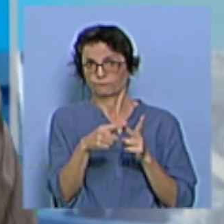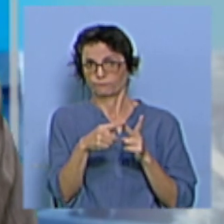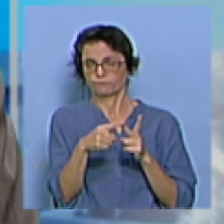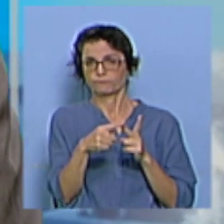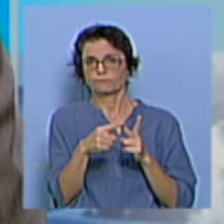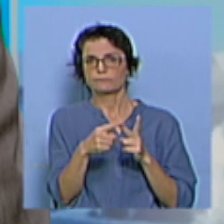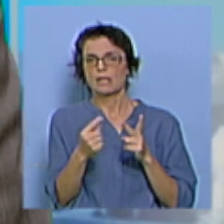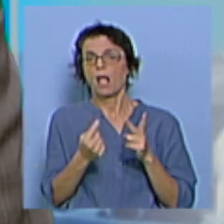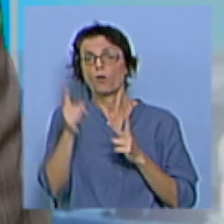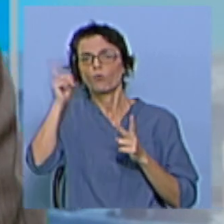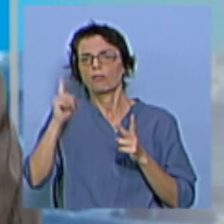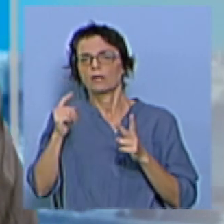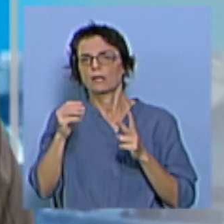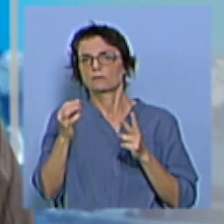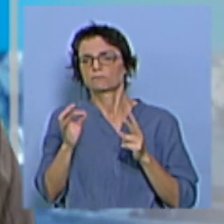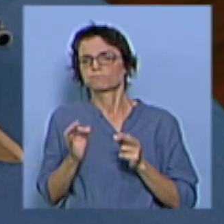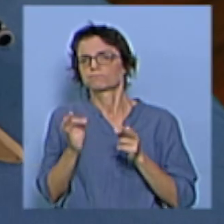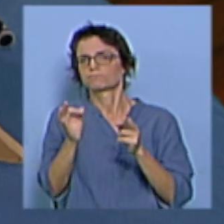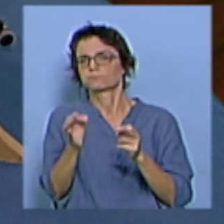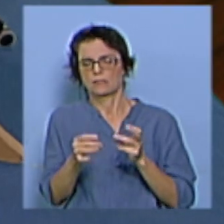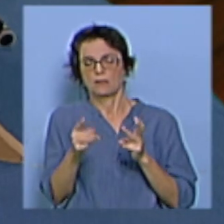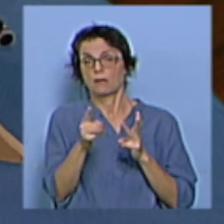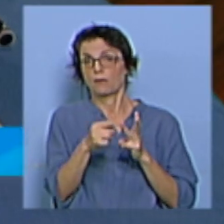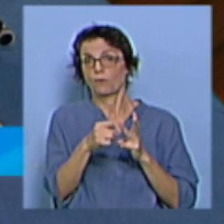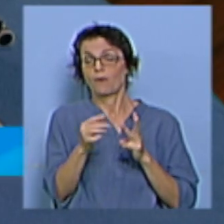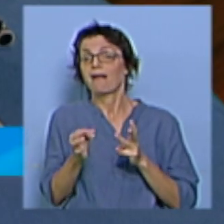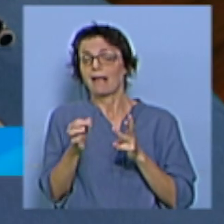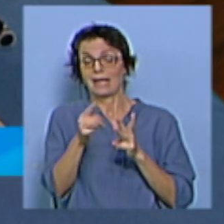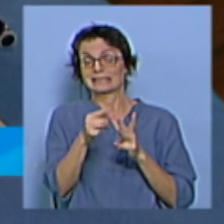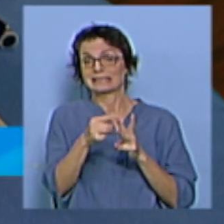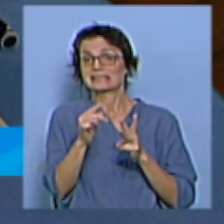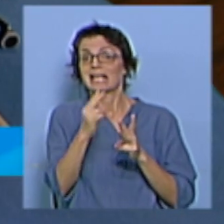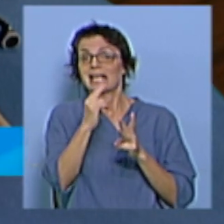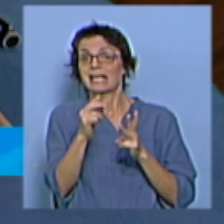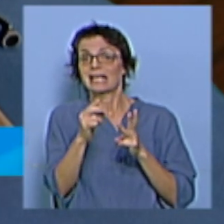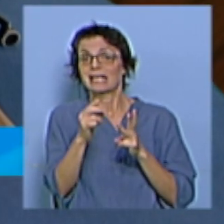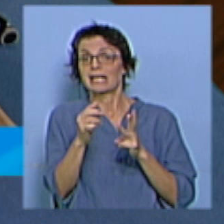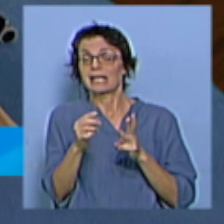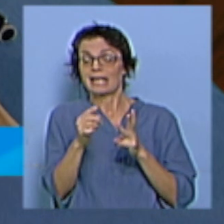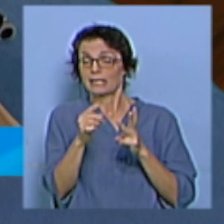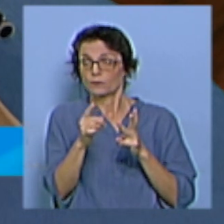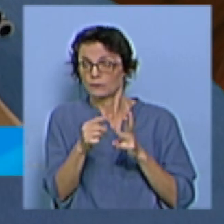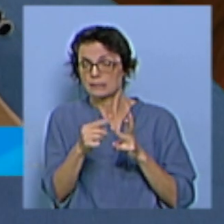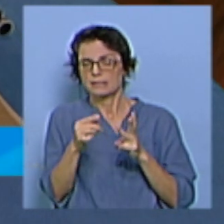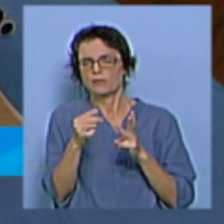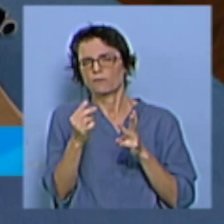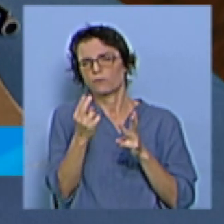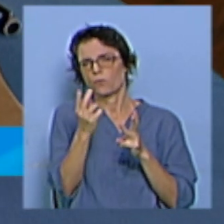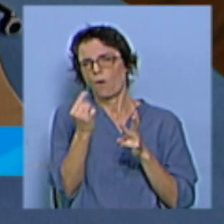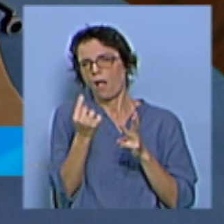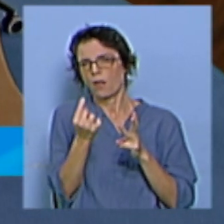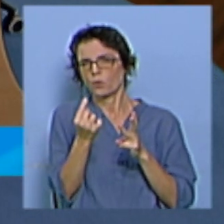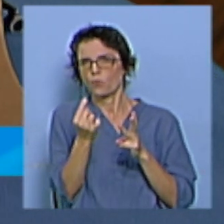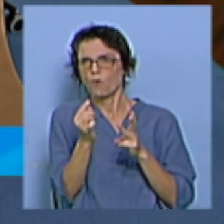foram redefinidos e houve aqueles que foram adiados. No que diz respeito àquelas datas marcantes, como